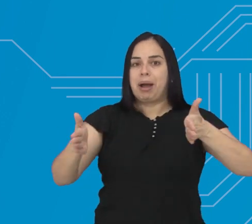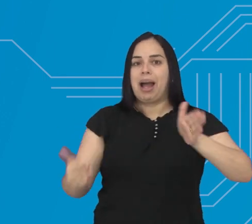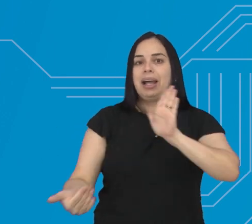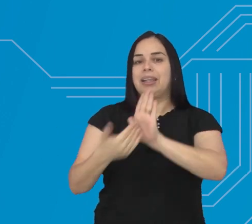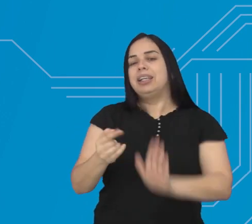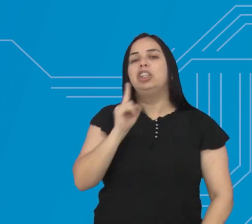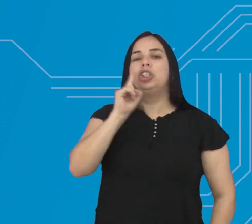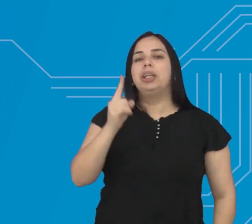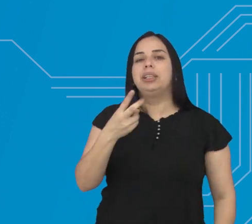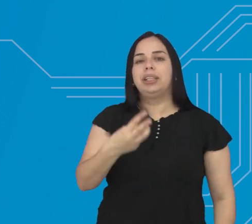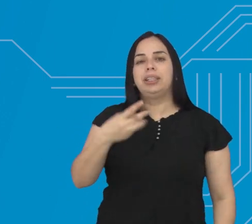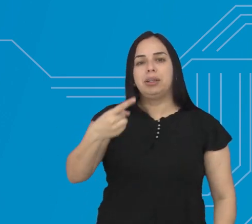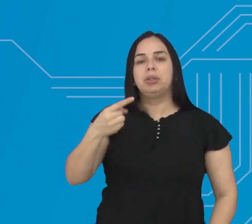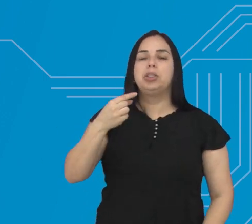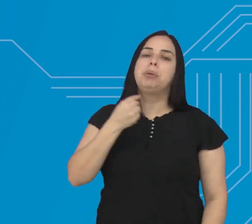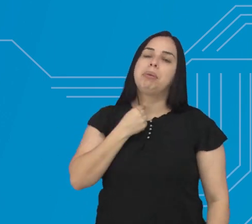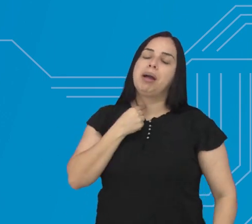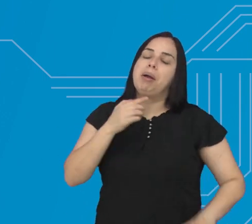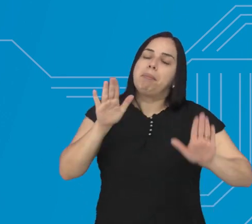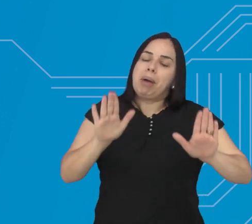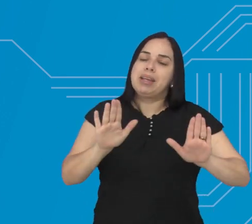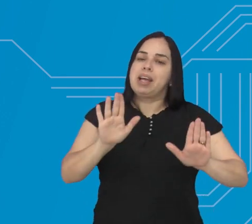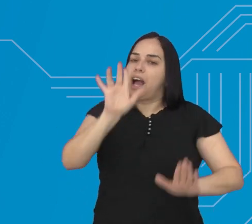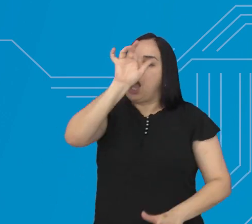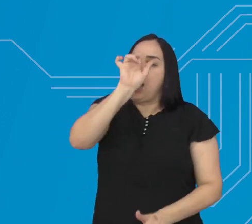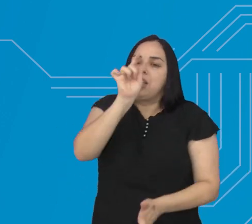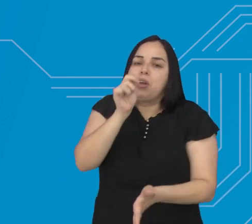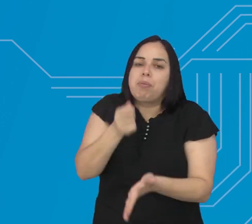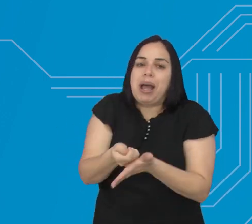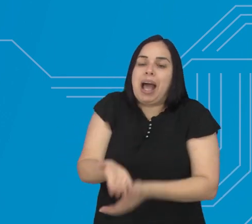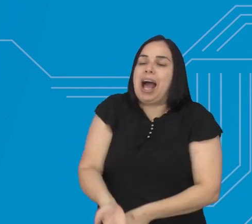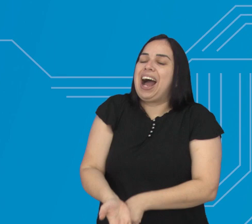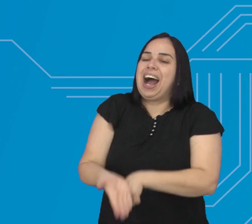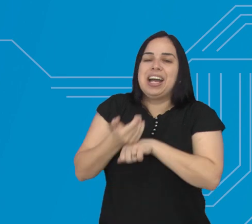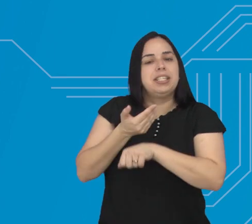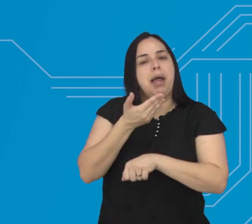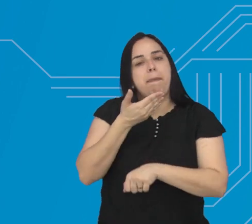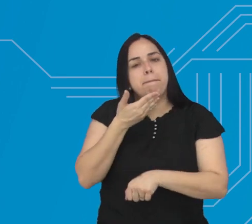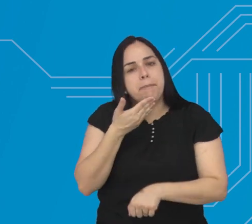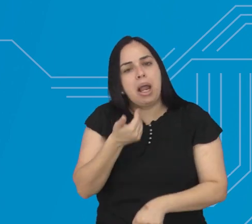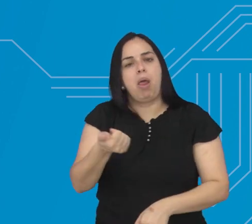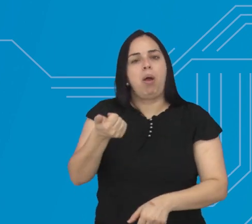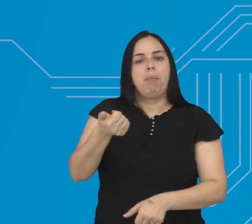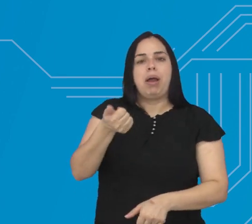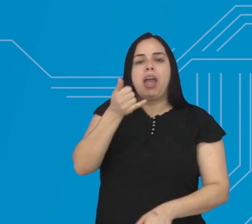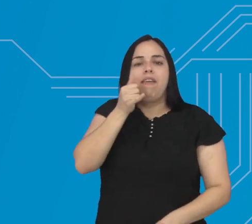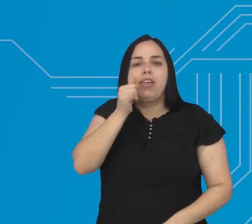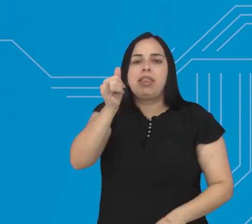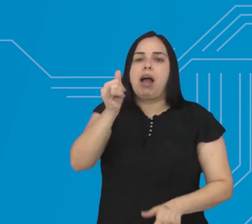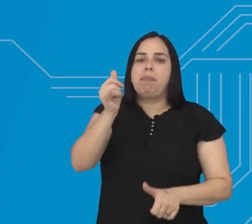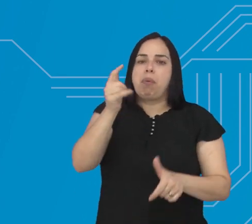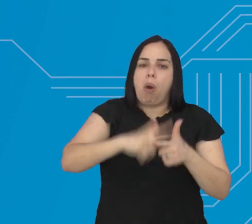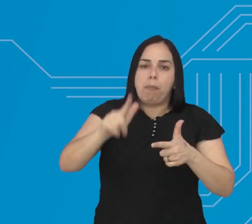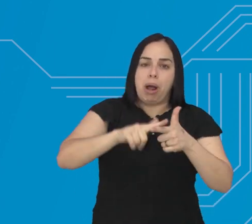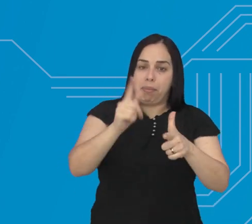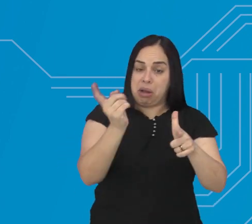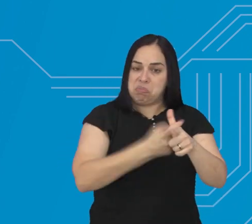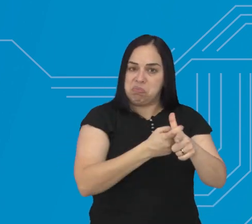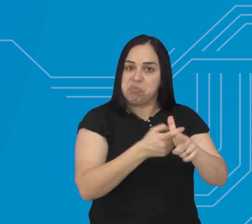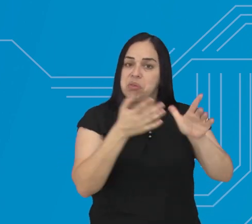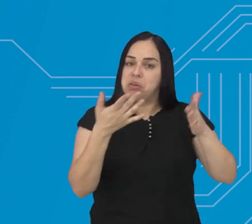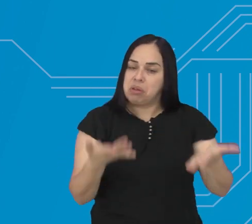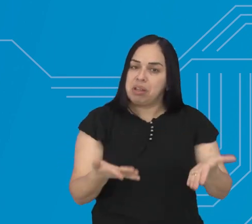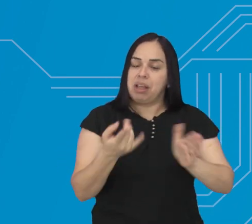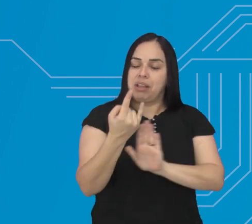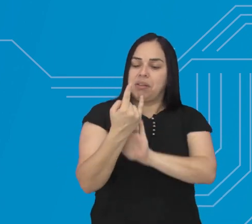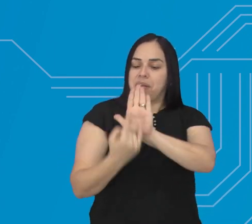o dia 31 de maio. Mas nada melhor do que resolver tudo com antecedência aí para não ficar nenhuma pendência, não é mesmo? O